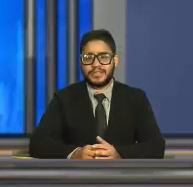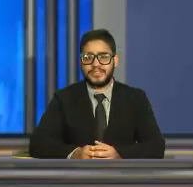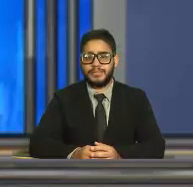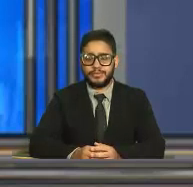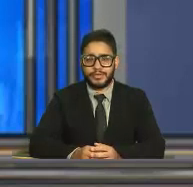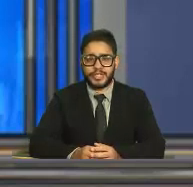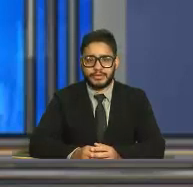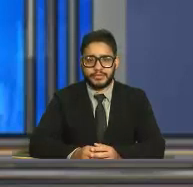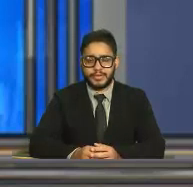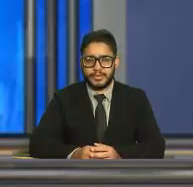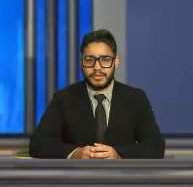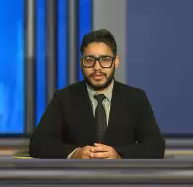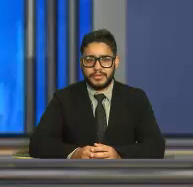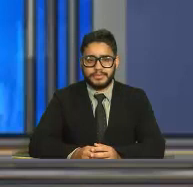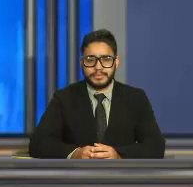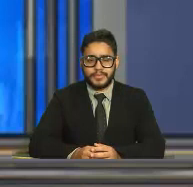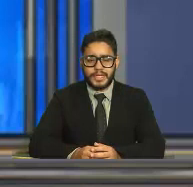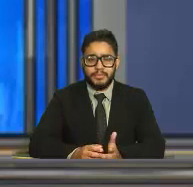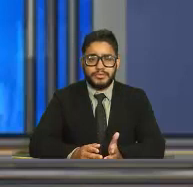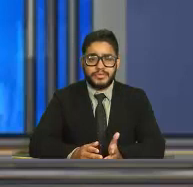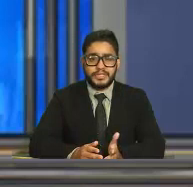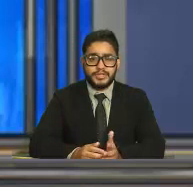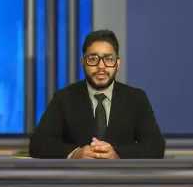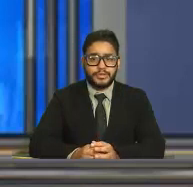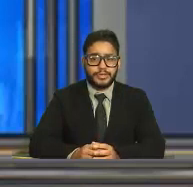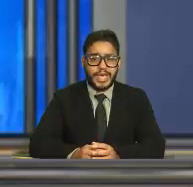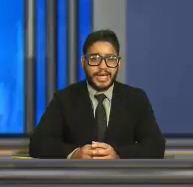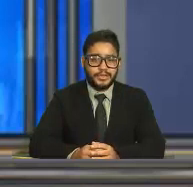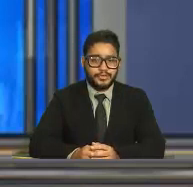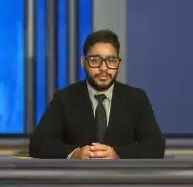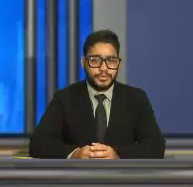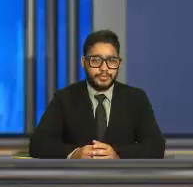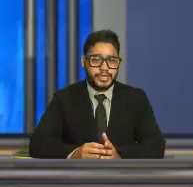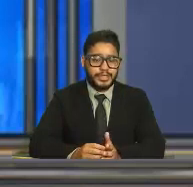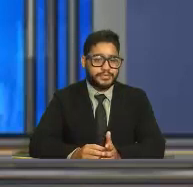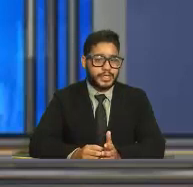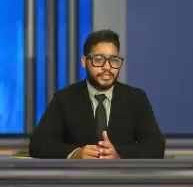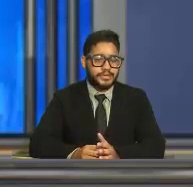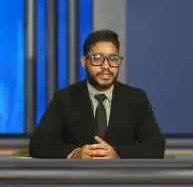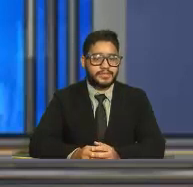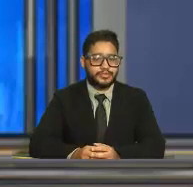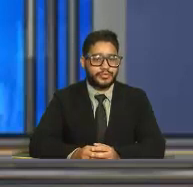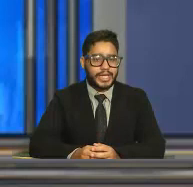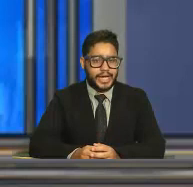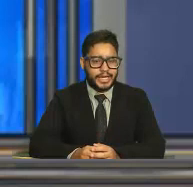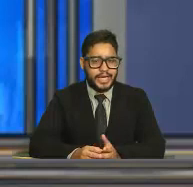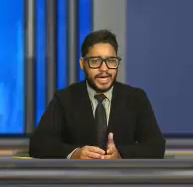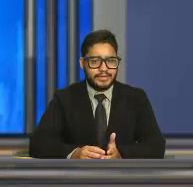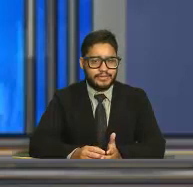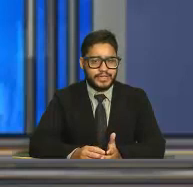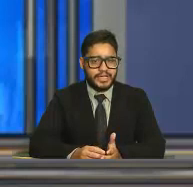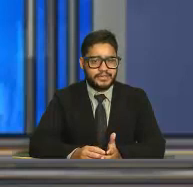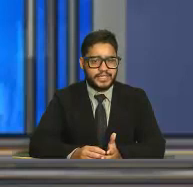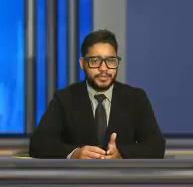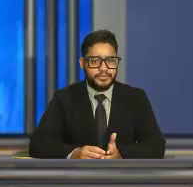anos, participam do projeto. E Búzios cediu um encontro técnico sobre o Programa Nacional de Alimentação Escolar. A